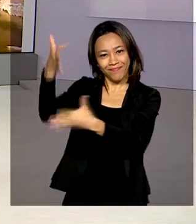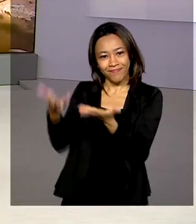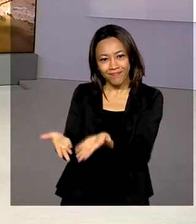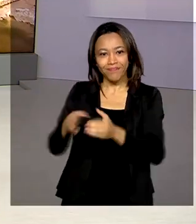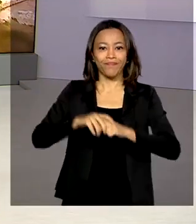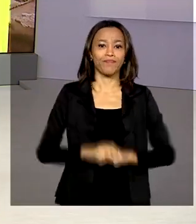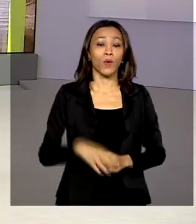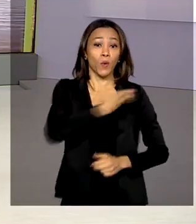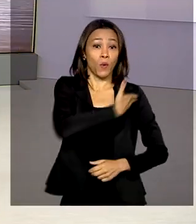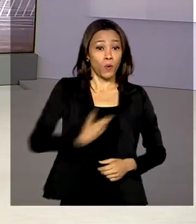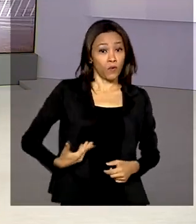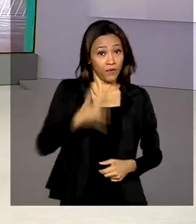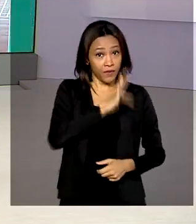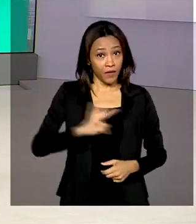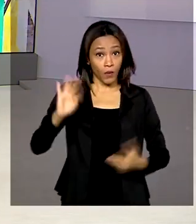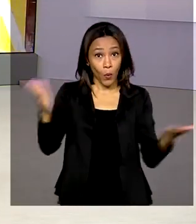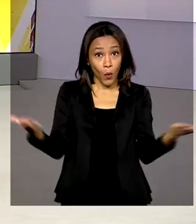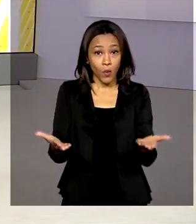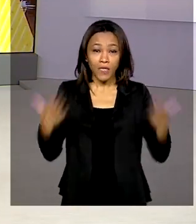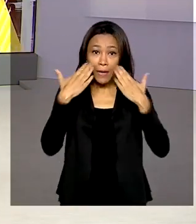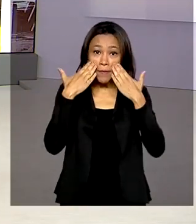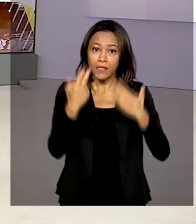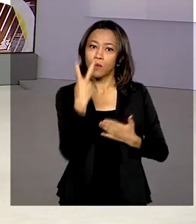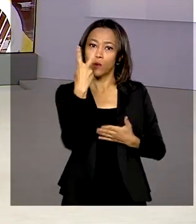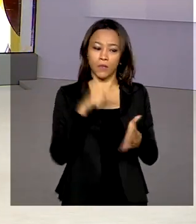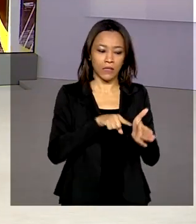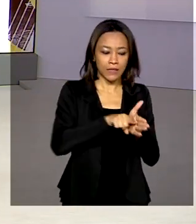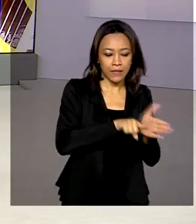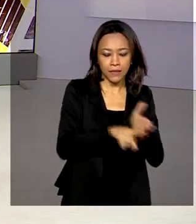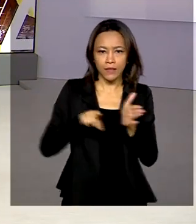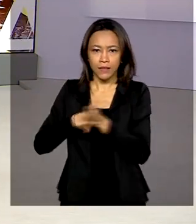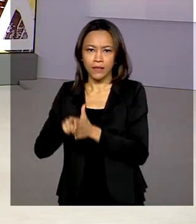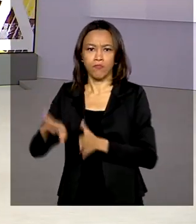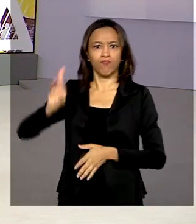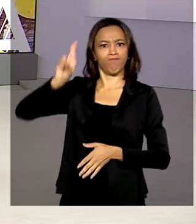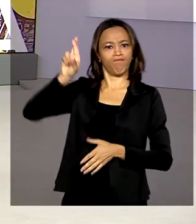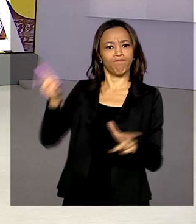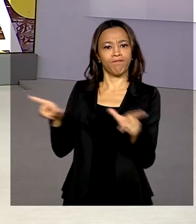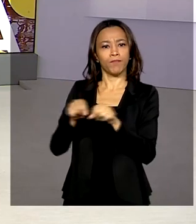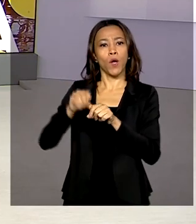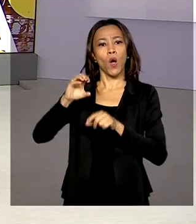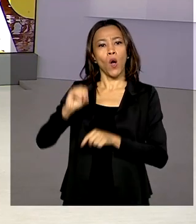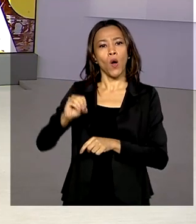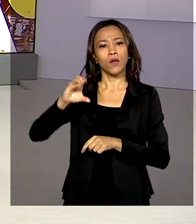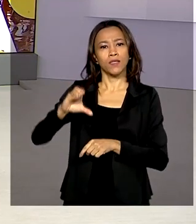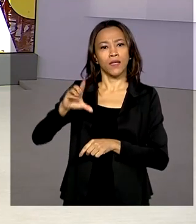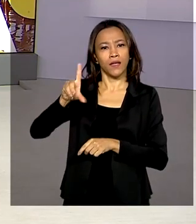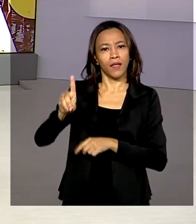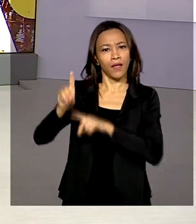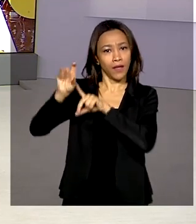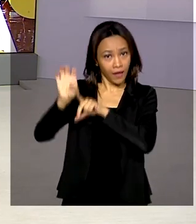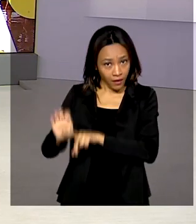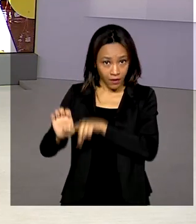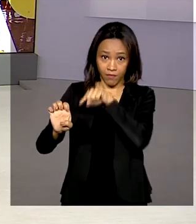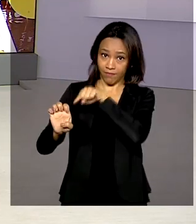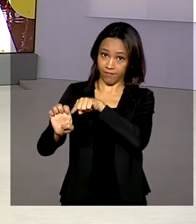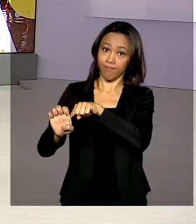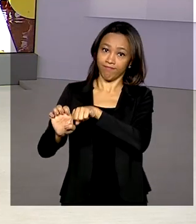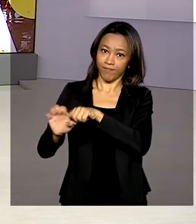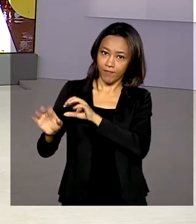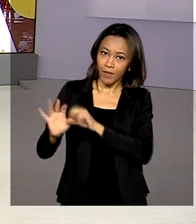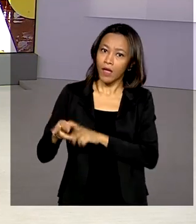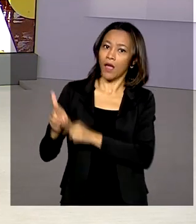O Governo Federal apresenta hoje dois estudos feitos pela OCDE, a Organização para a Cooperação e Desenvolvimento